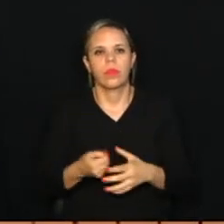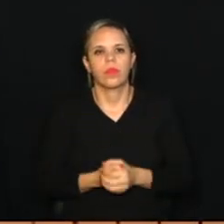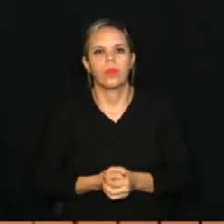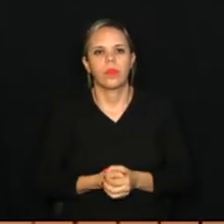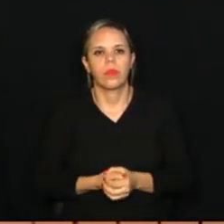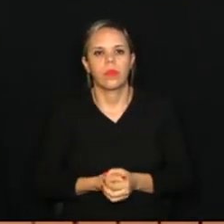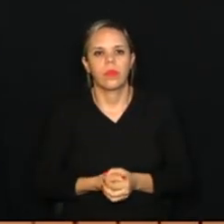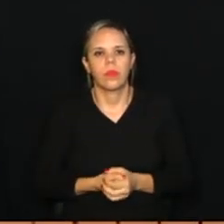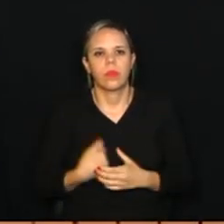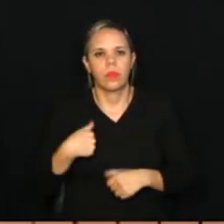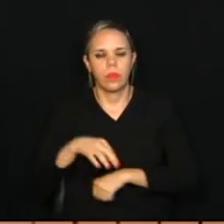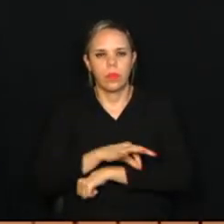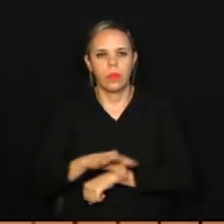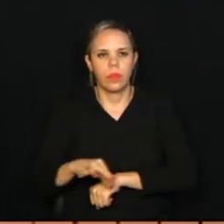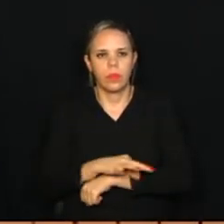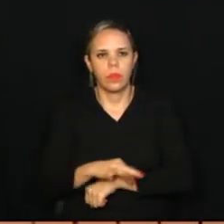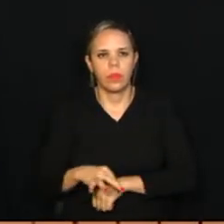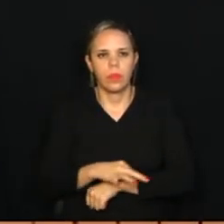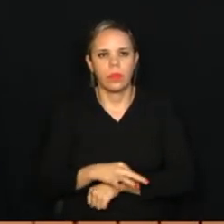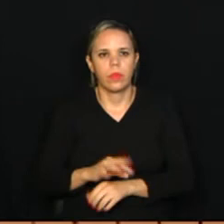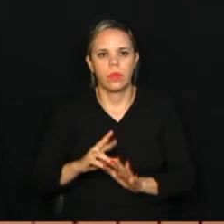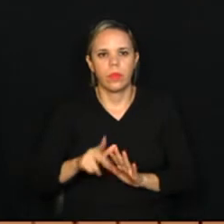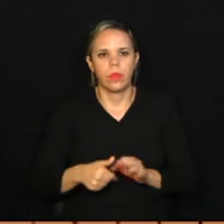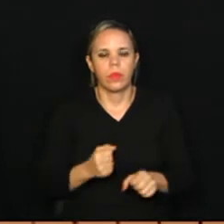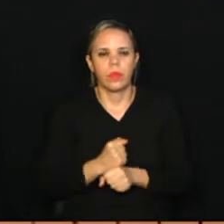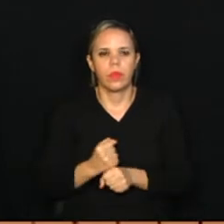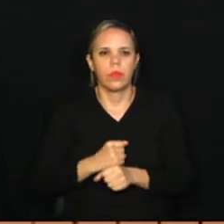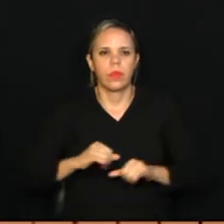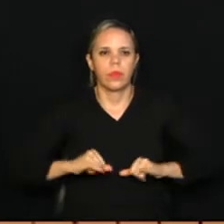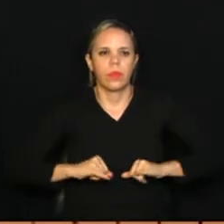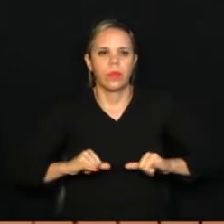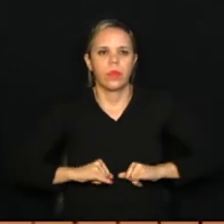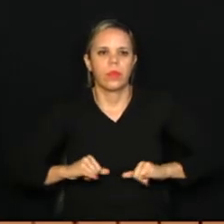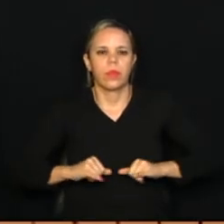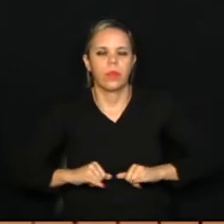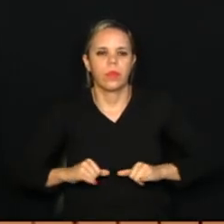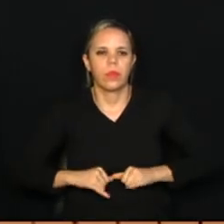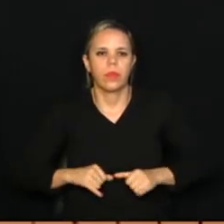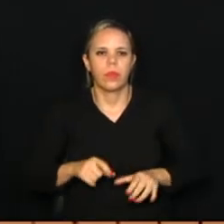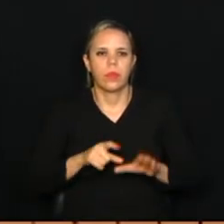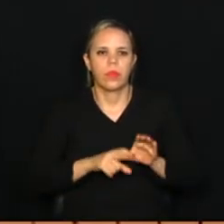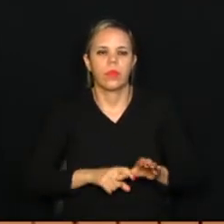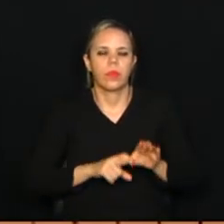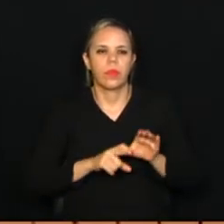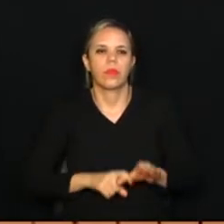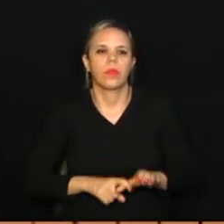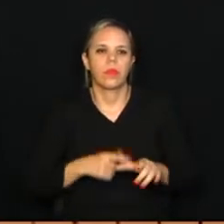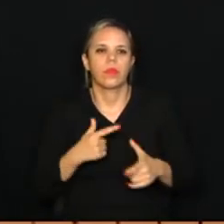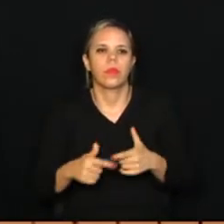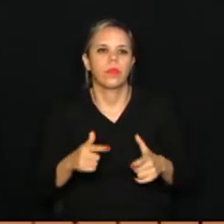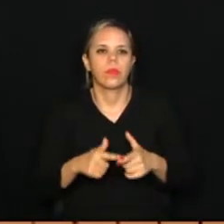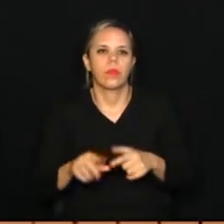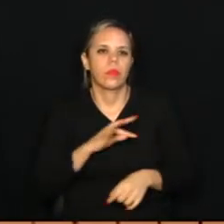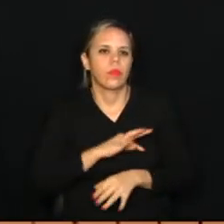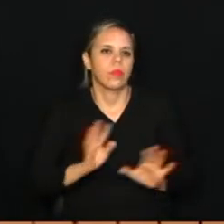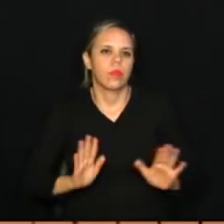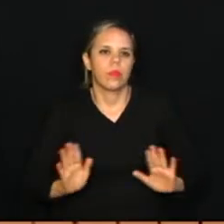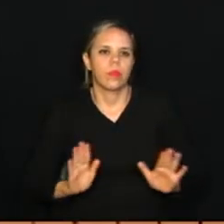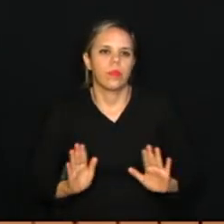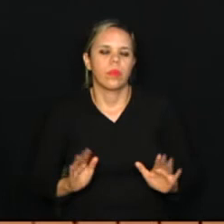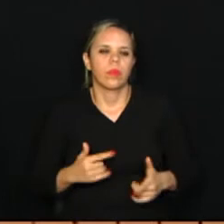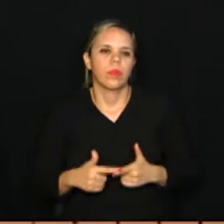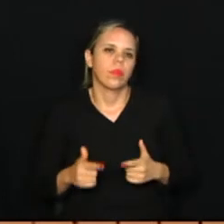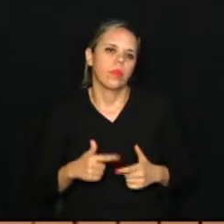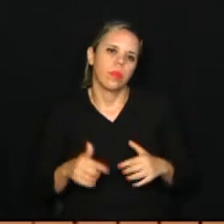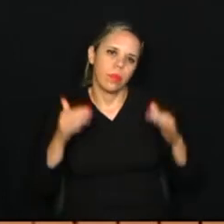como arquiteto ali, dezenas de anos sofrendo ali na mão dos... E o problema não são os técnicos, né? Porque eles